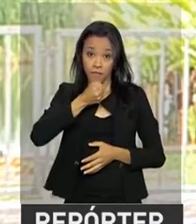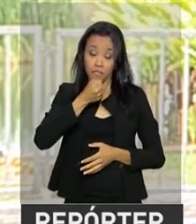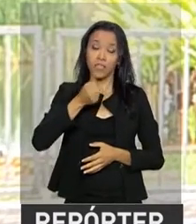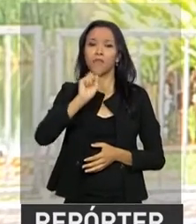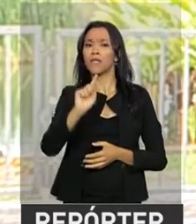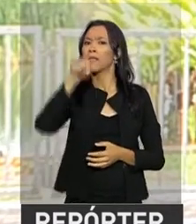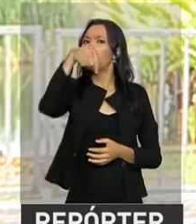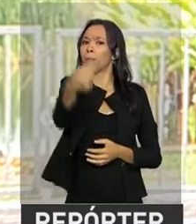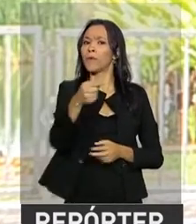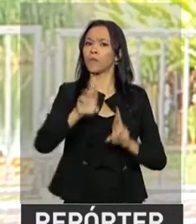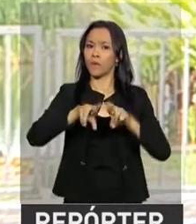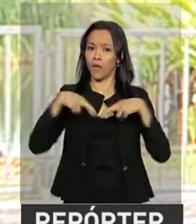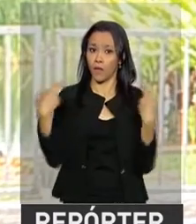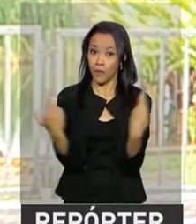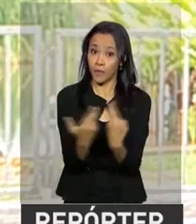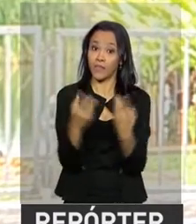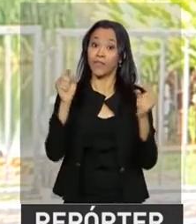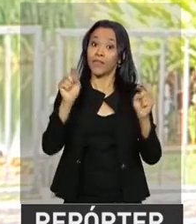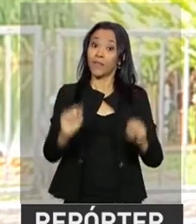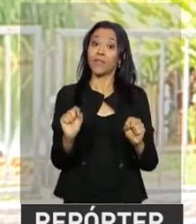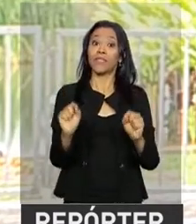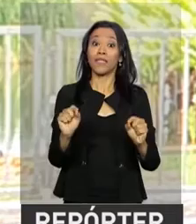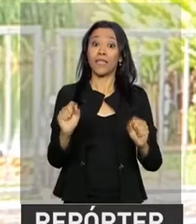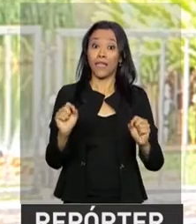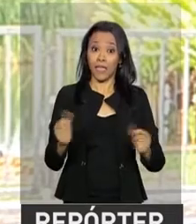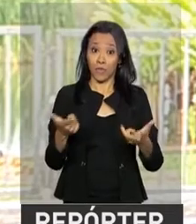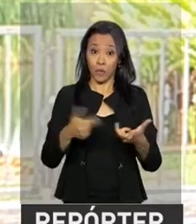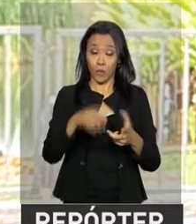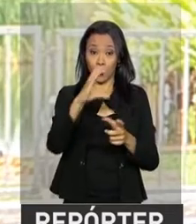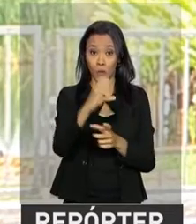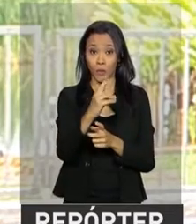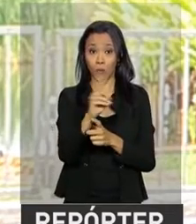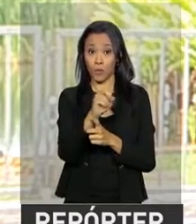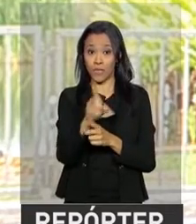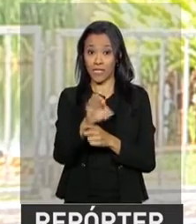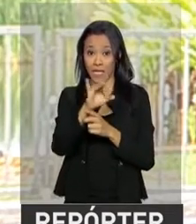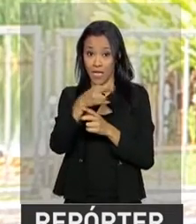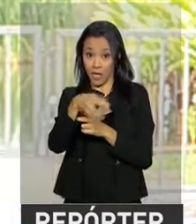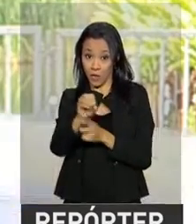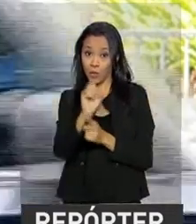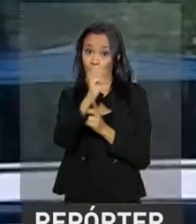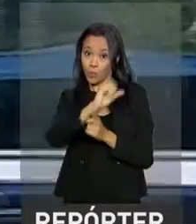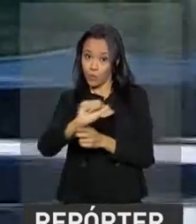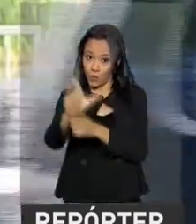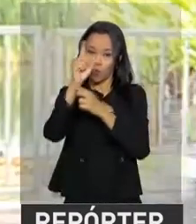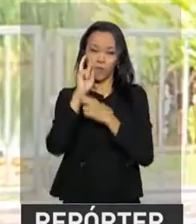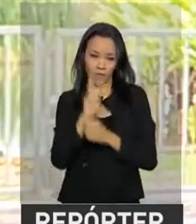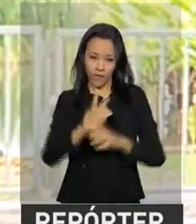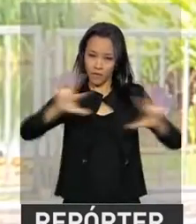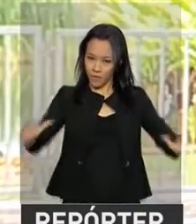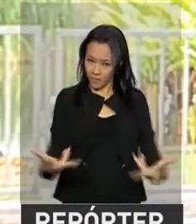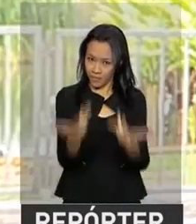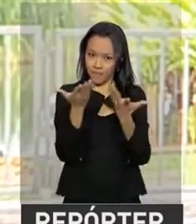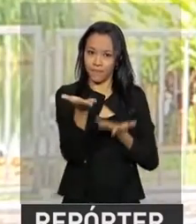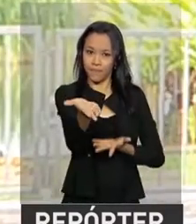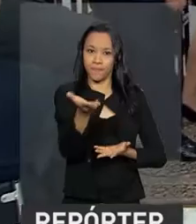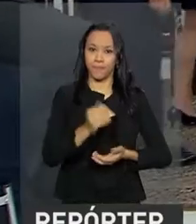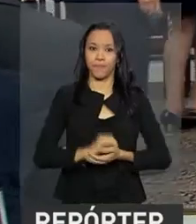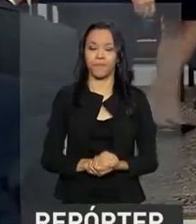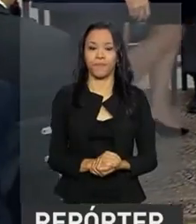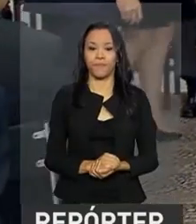depois de uma cerimônia de entrega da ordem nacional do cruzeiro do sul o repórter paulo la sálvia acompanhou essa solenidade